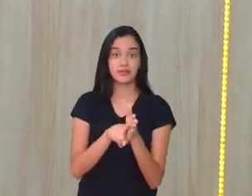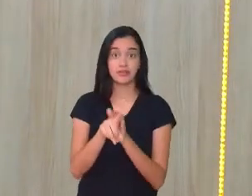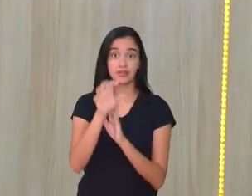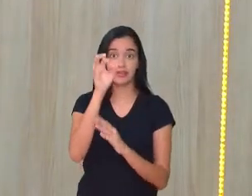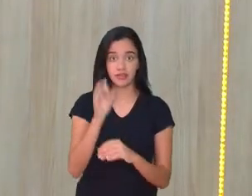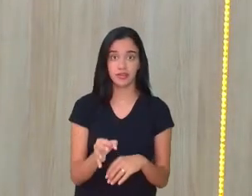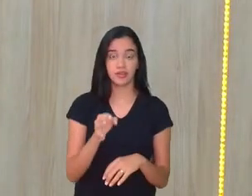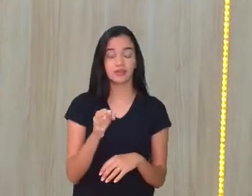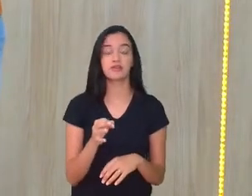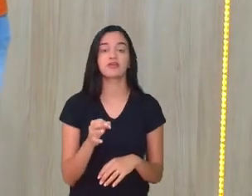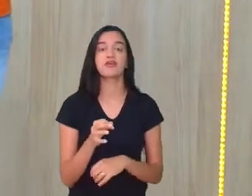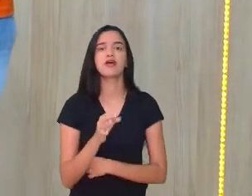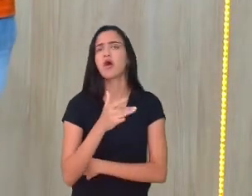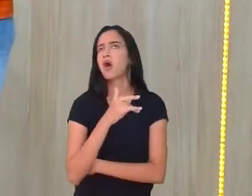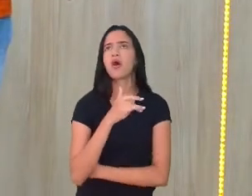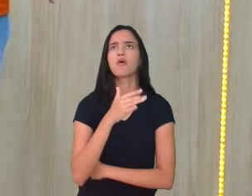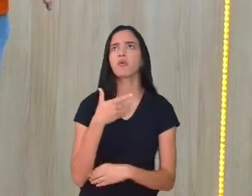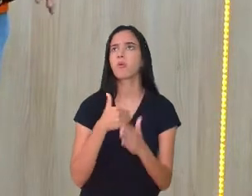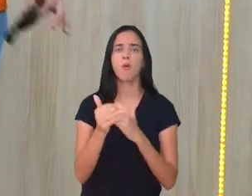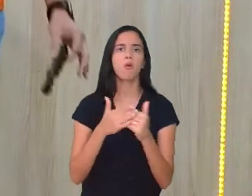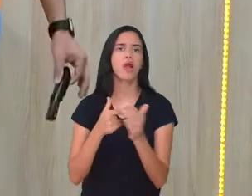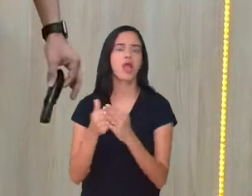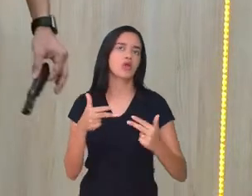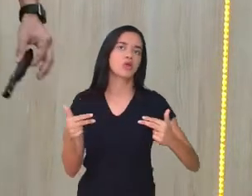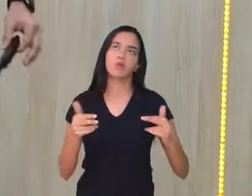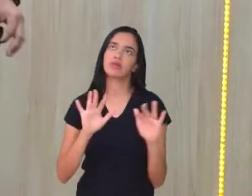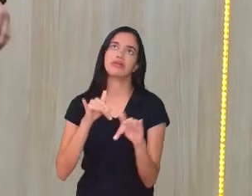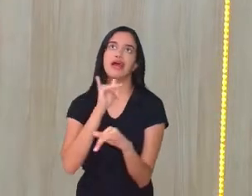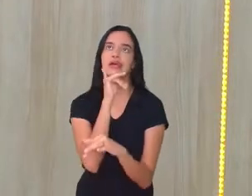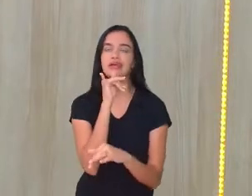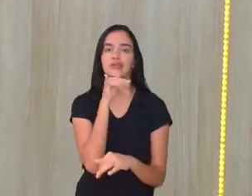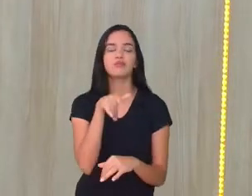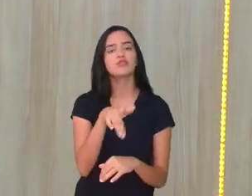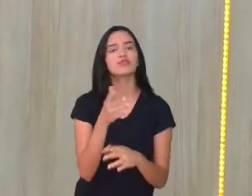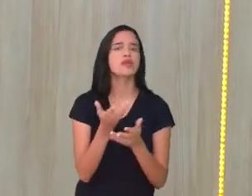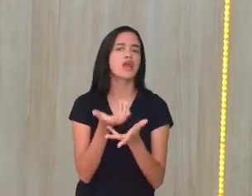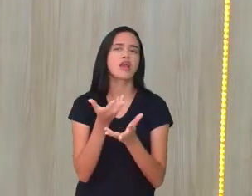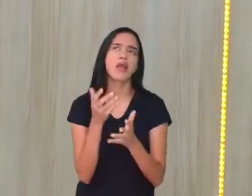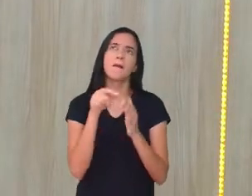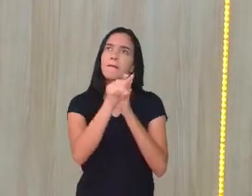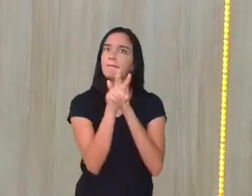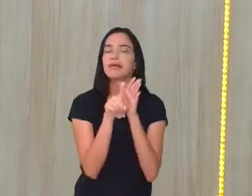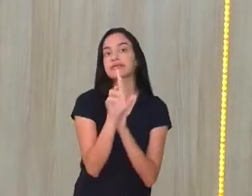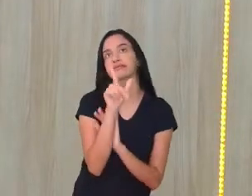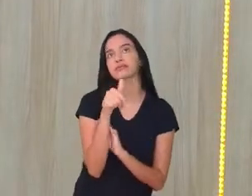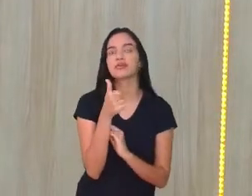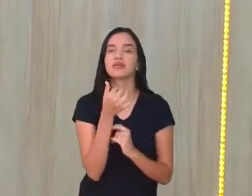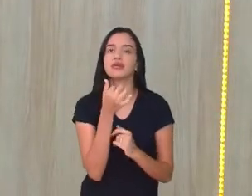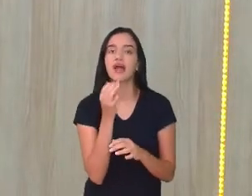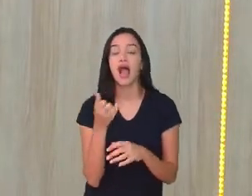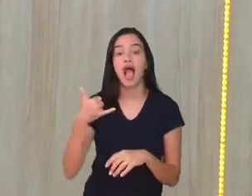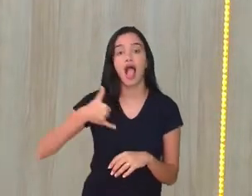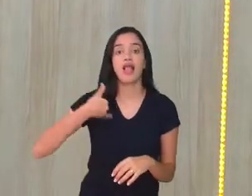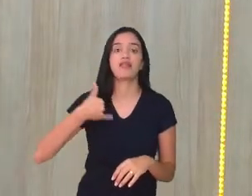certo? Em relação a qualquer coisa que você queira. Por exemplo, você quer pesquisar a idade dos